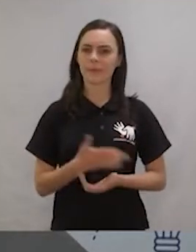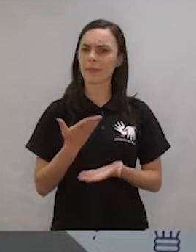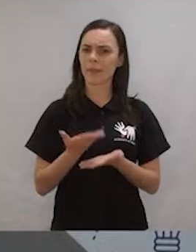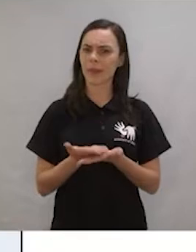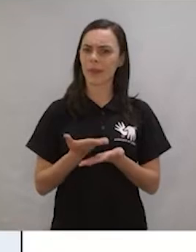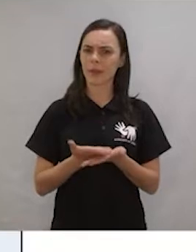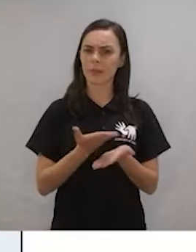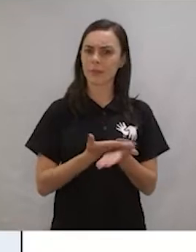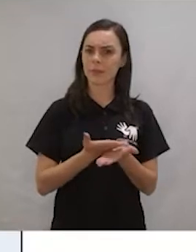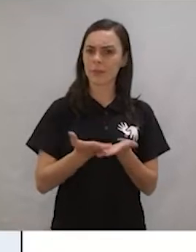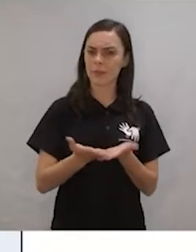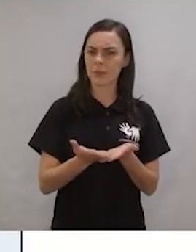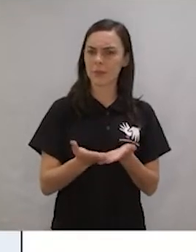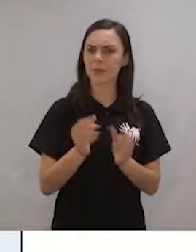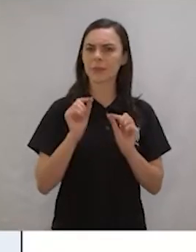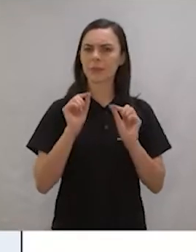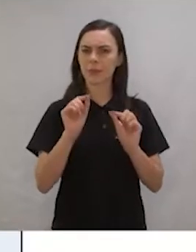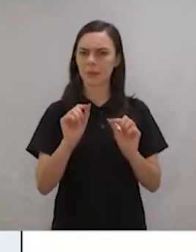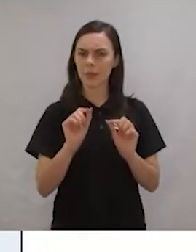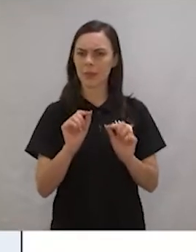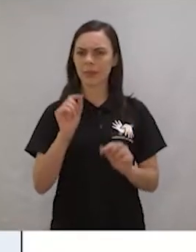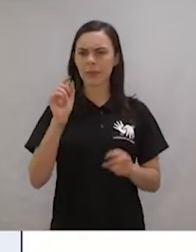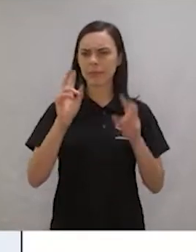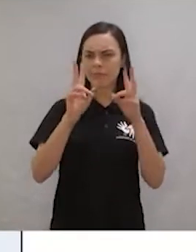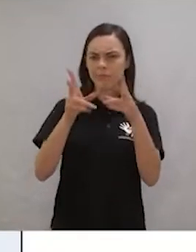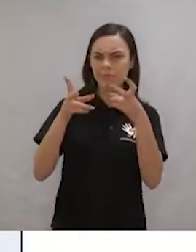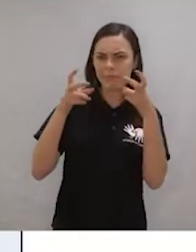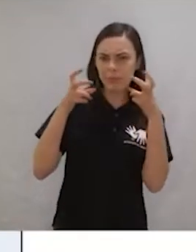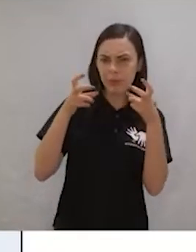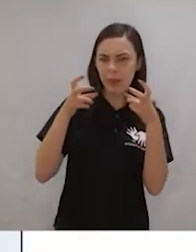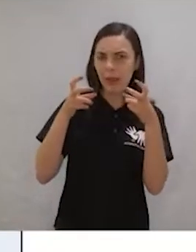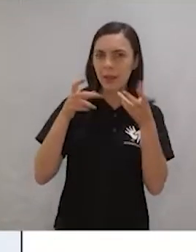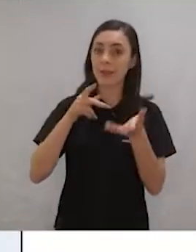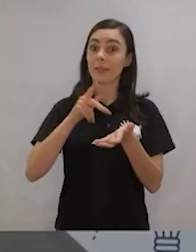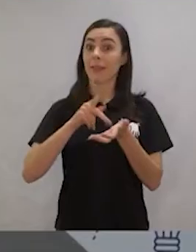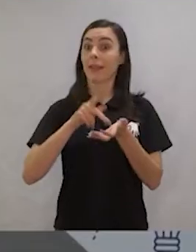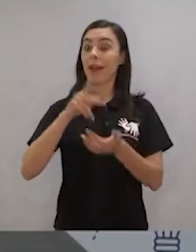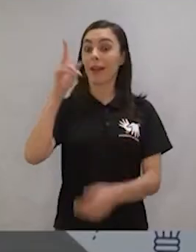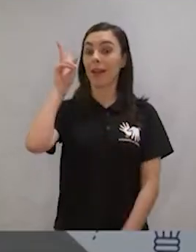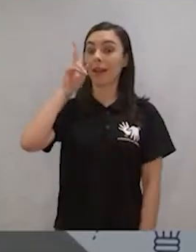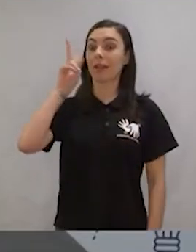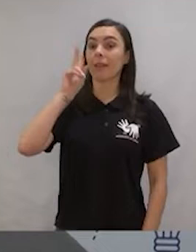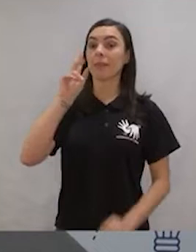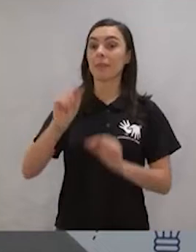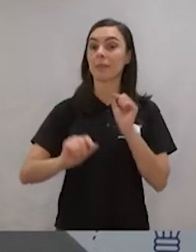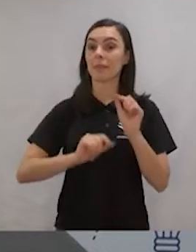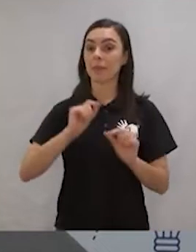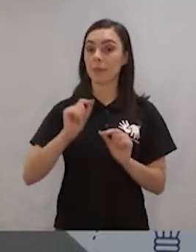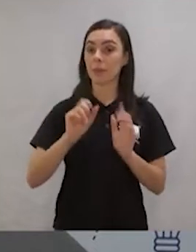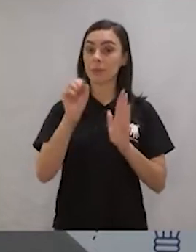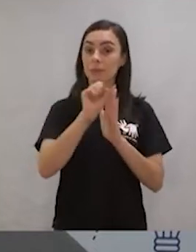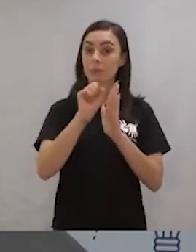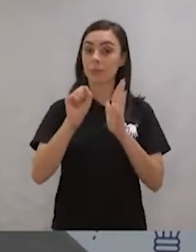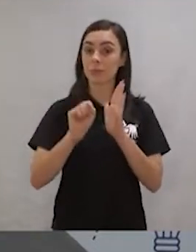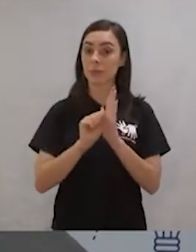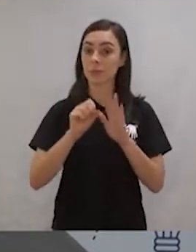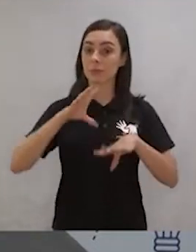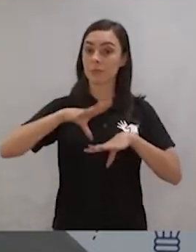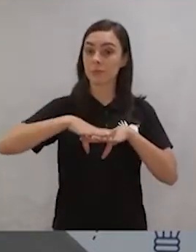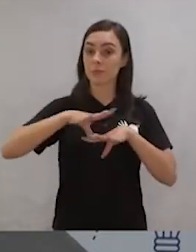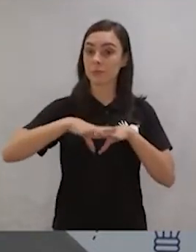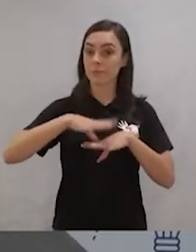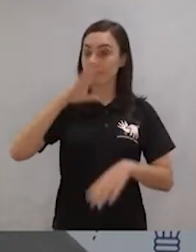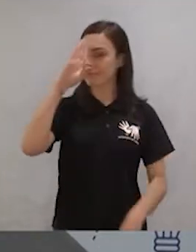iniciar, vamos reconhecer, na realidade, recordar, né, os principais símbolos